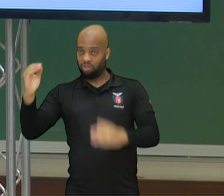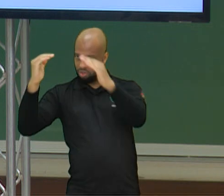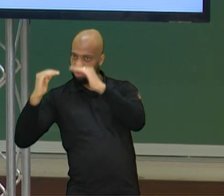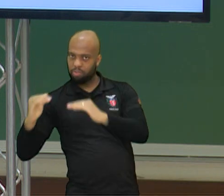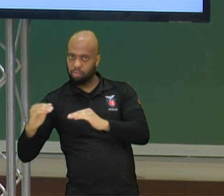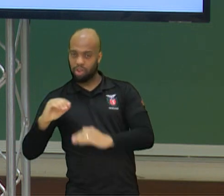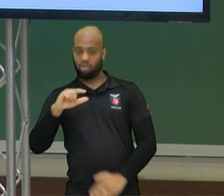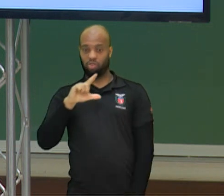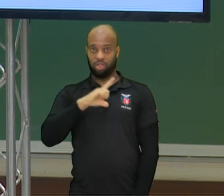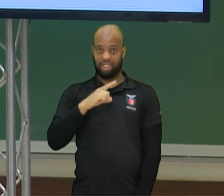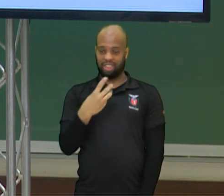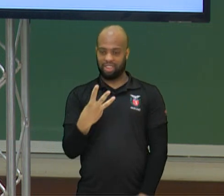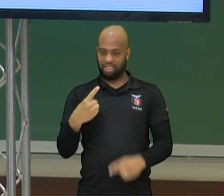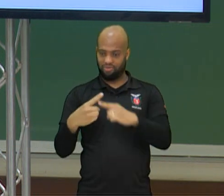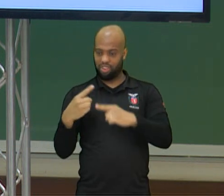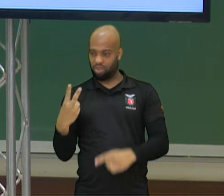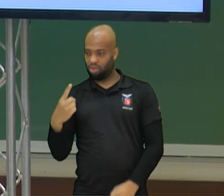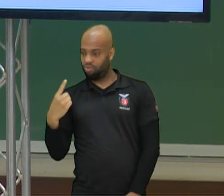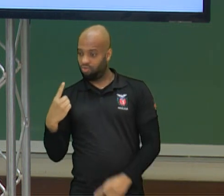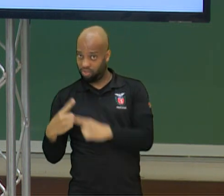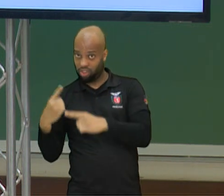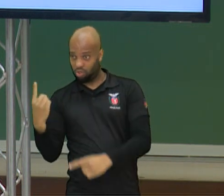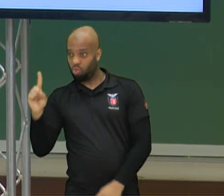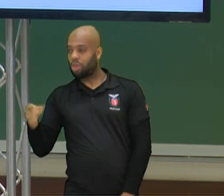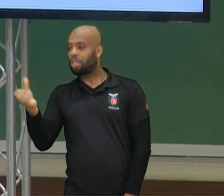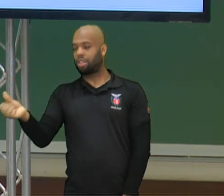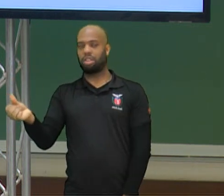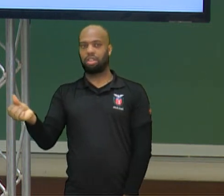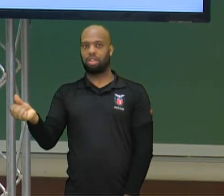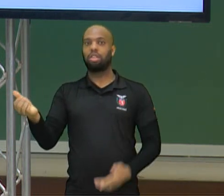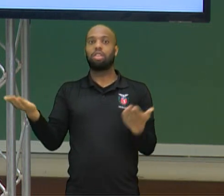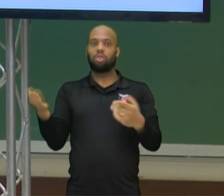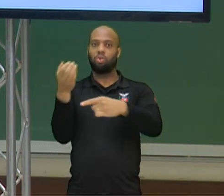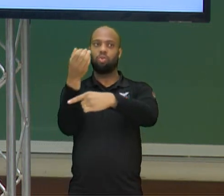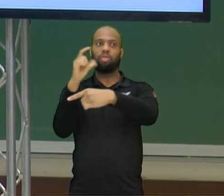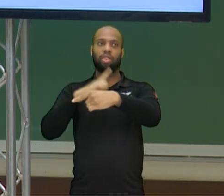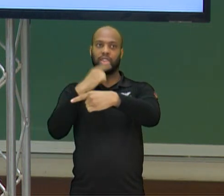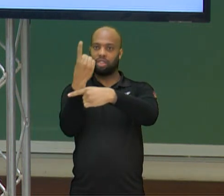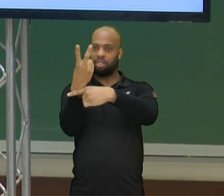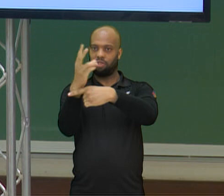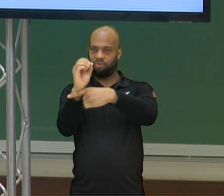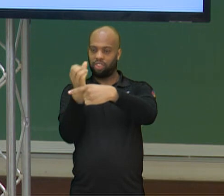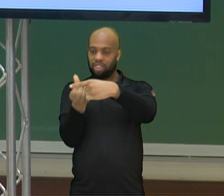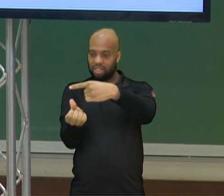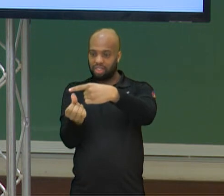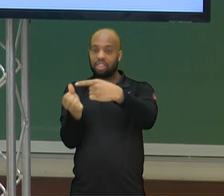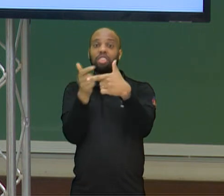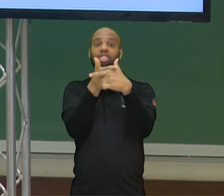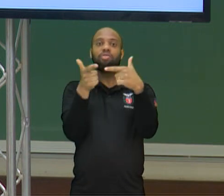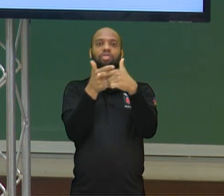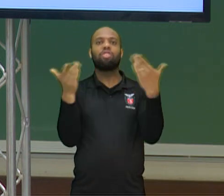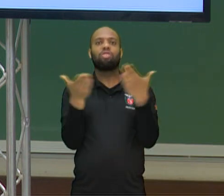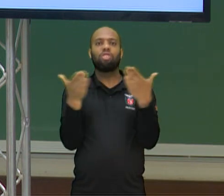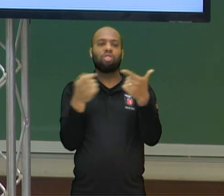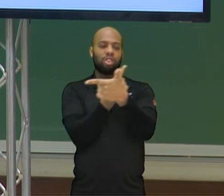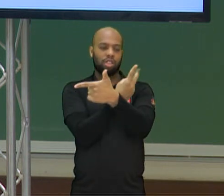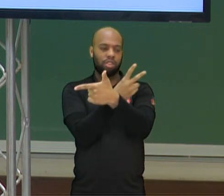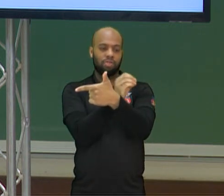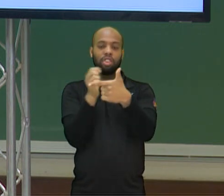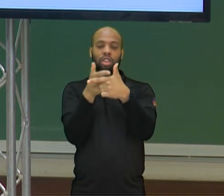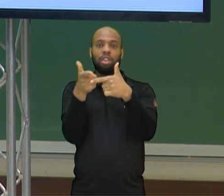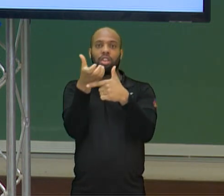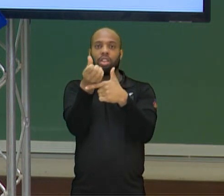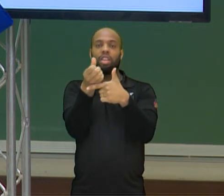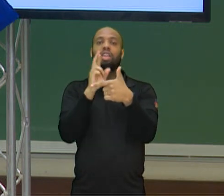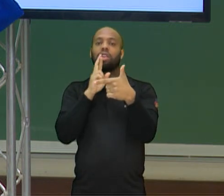E 3 vezes 2 vezes 1 é 6. 120 divididos por 6 é 20. Então,